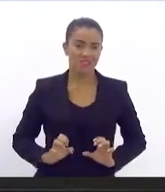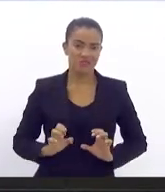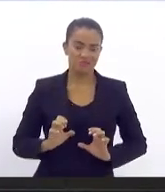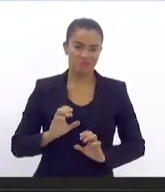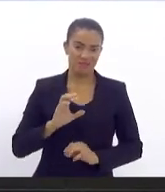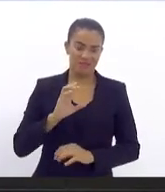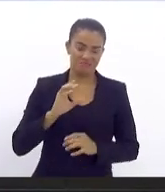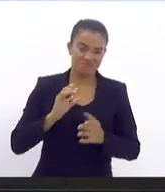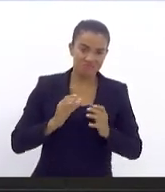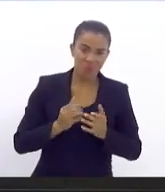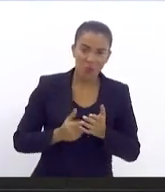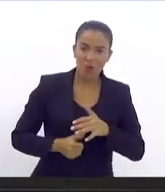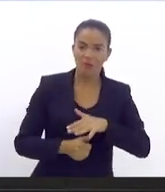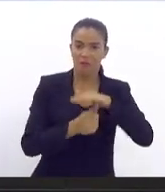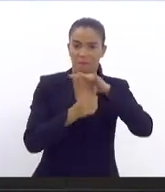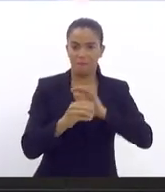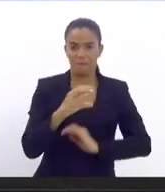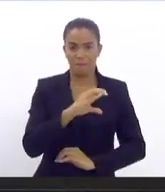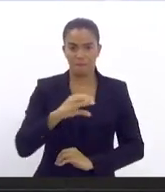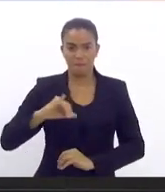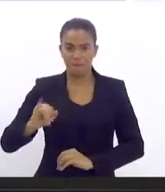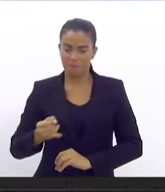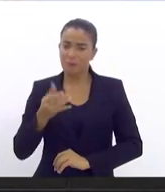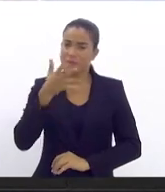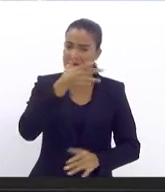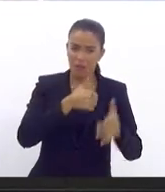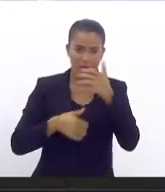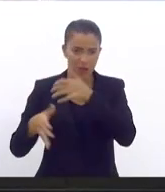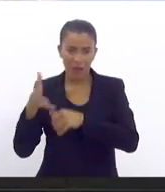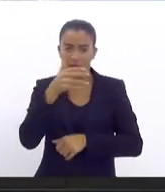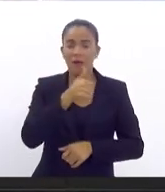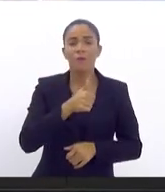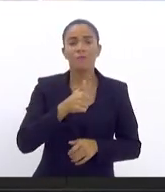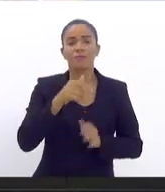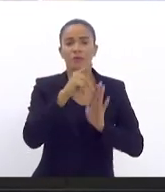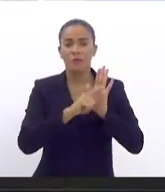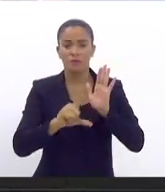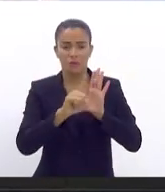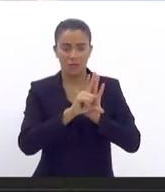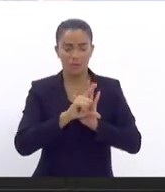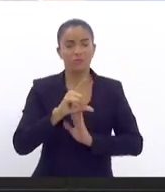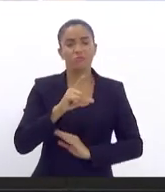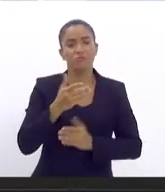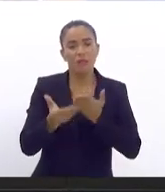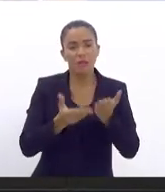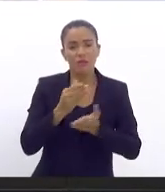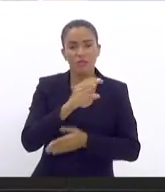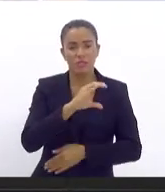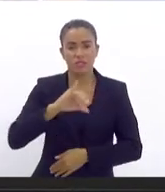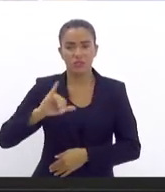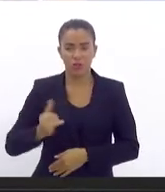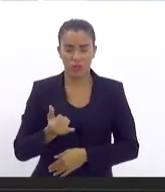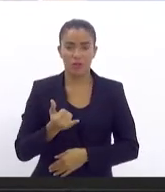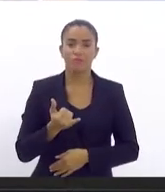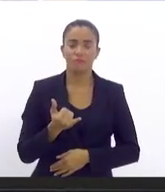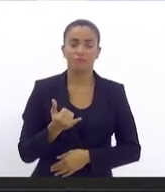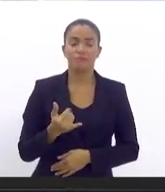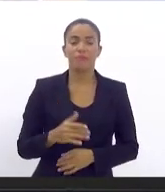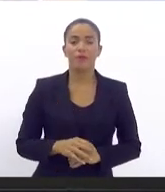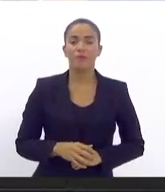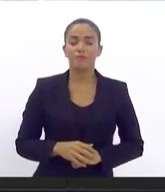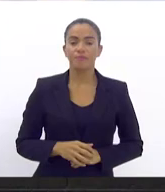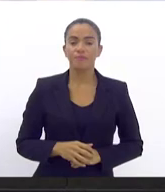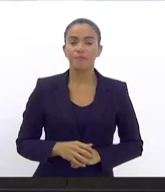são testemunhas, todo o esforço de salvar projetos dos colegas e tentar tratar a CCJ dentro dos aspectos técnicos e com a